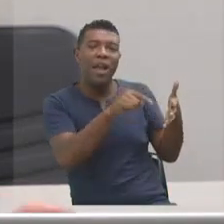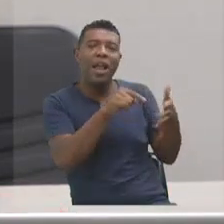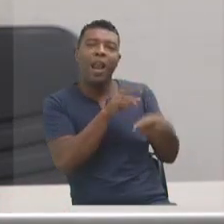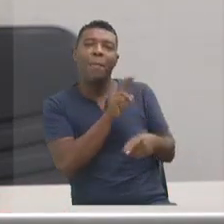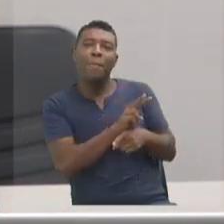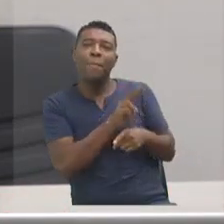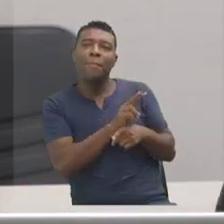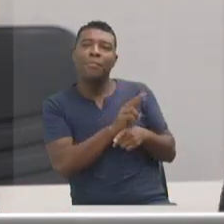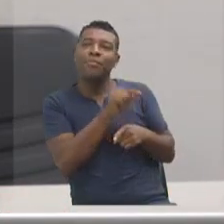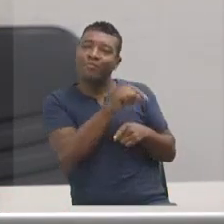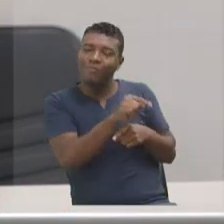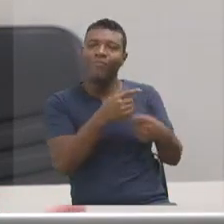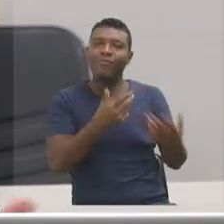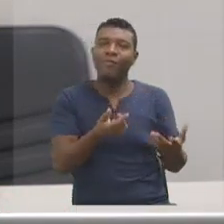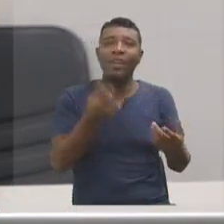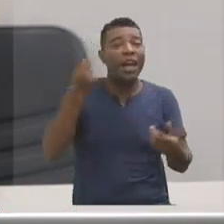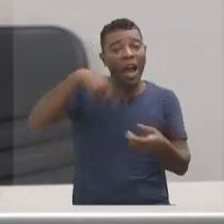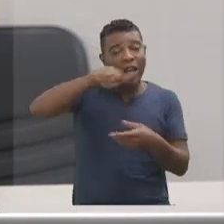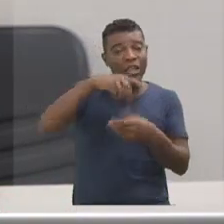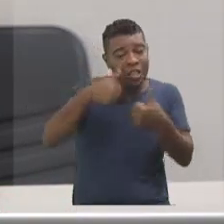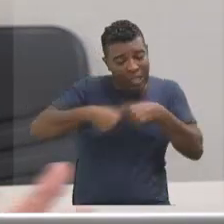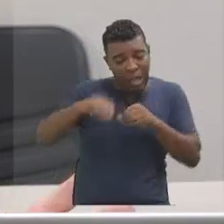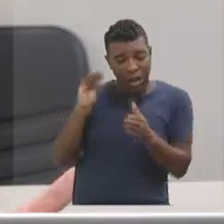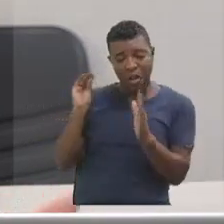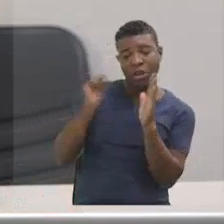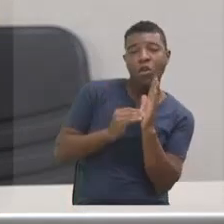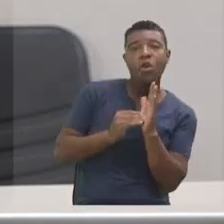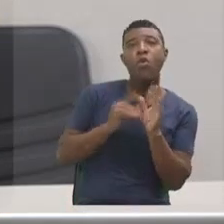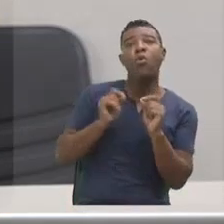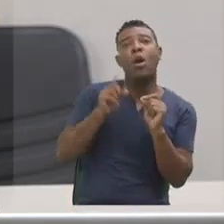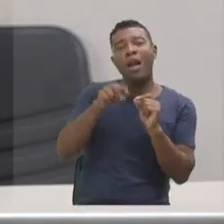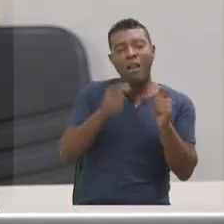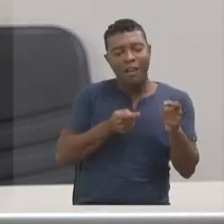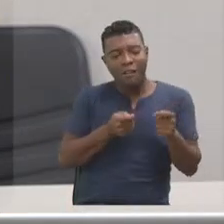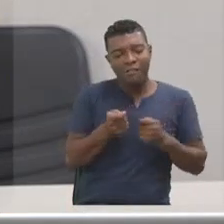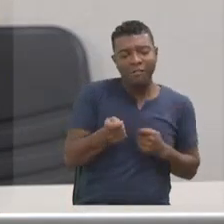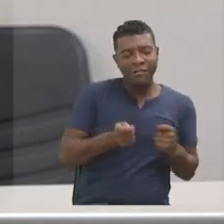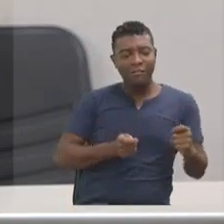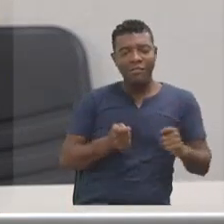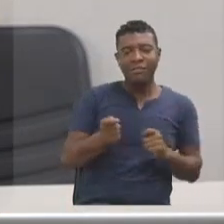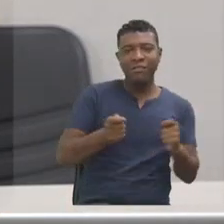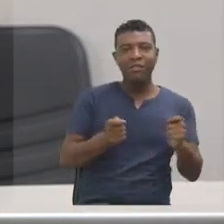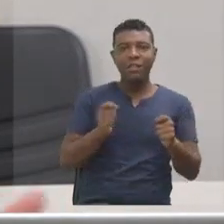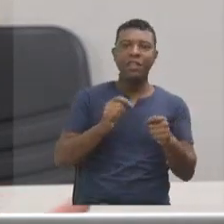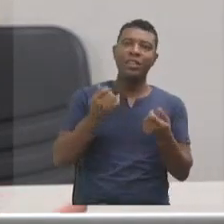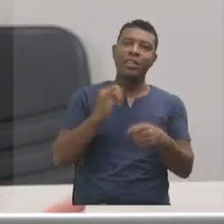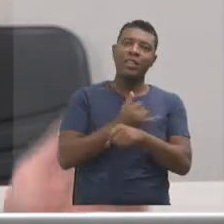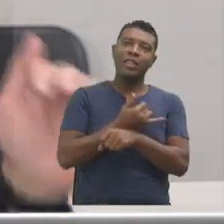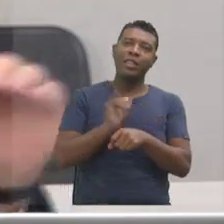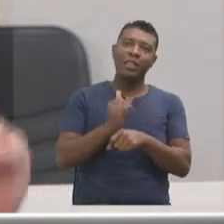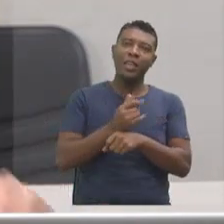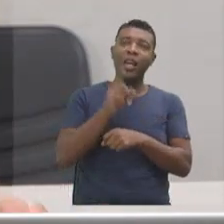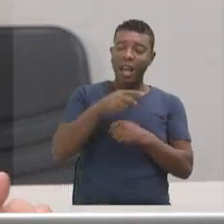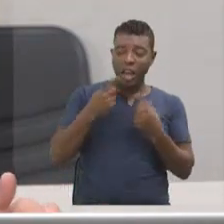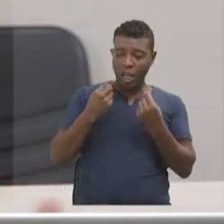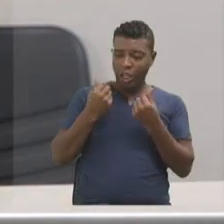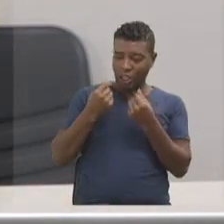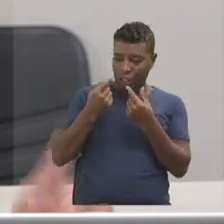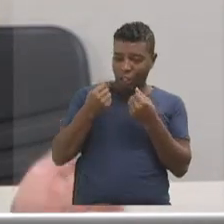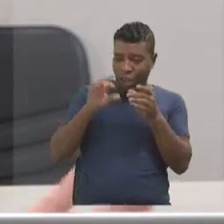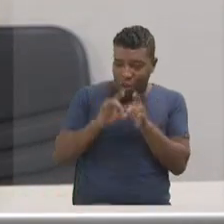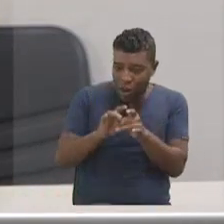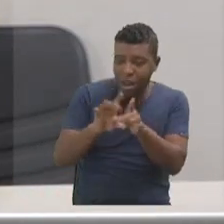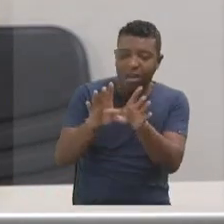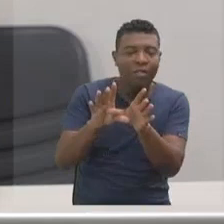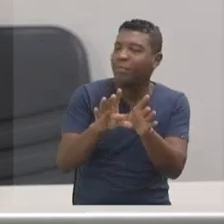isso é muito bom e obviamente existe regramentos dentro do valor a minas que não é só um dinheiro livre existe regramento